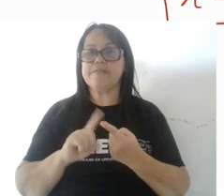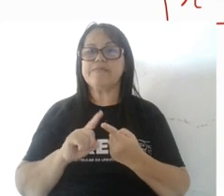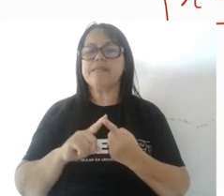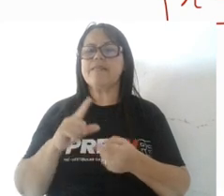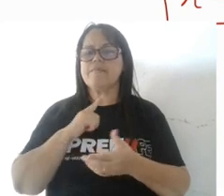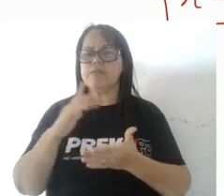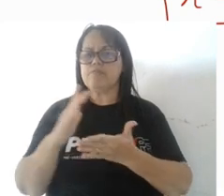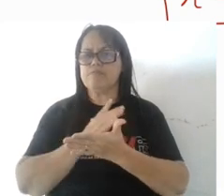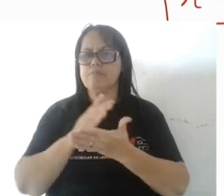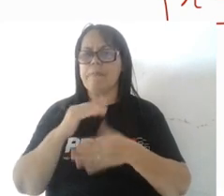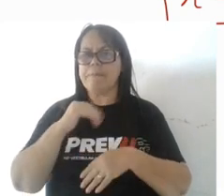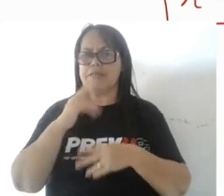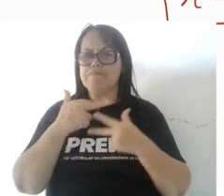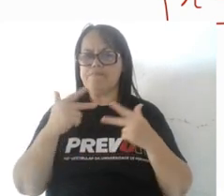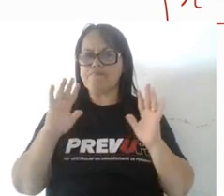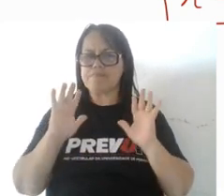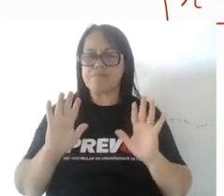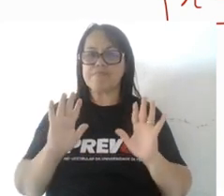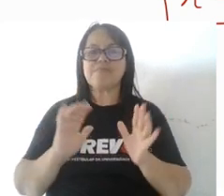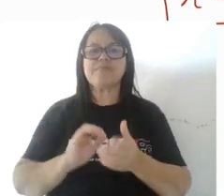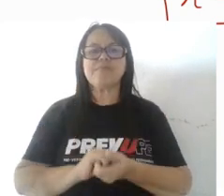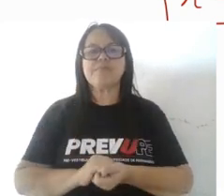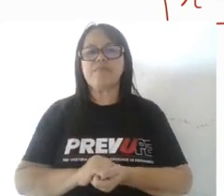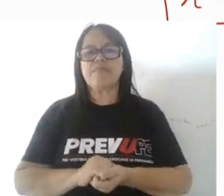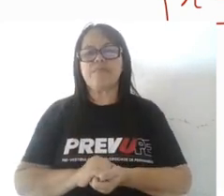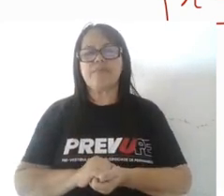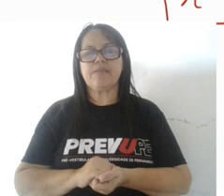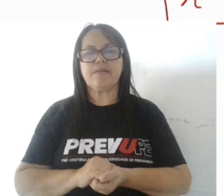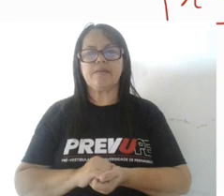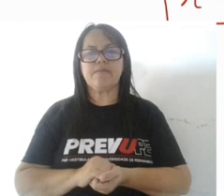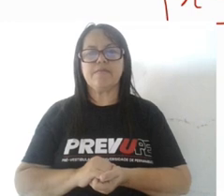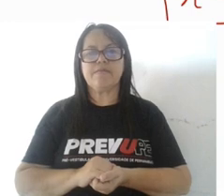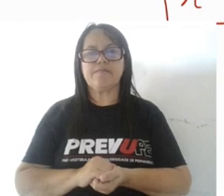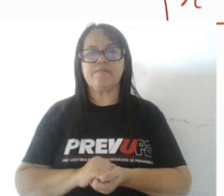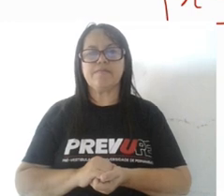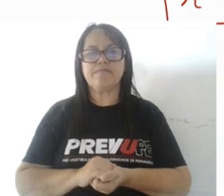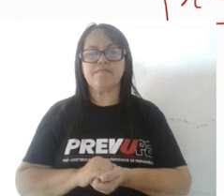as seguintes propriedades, certo?